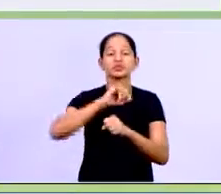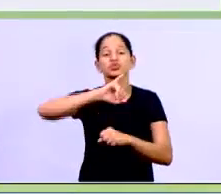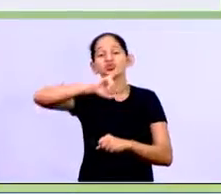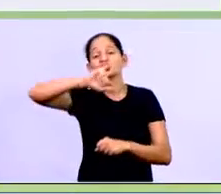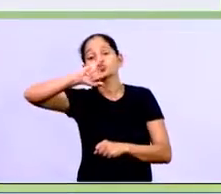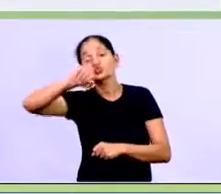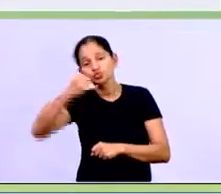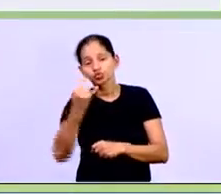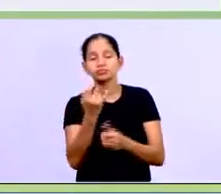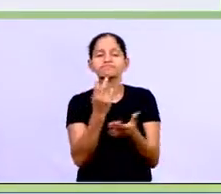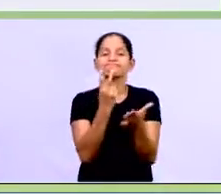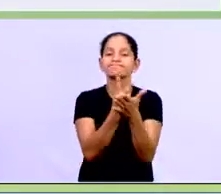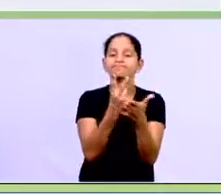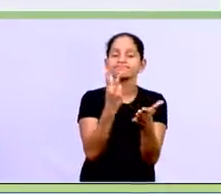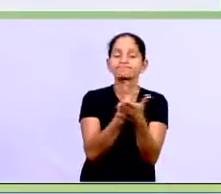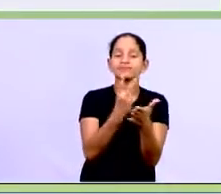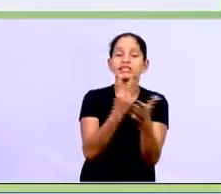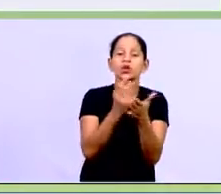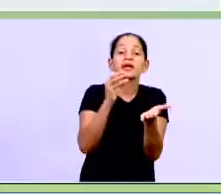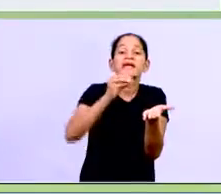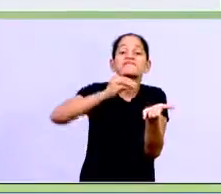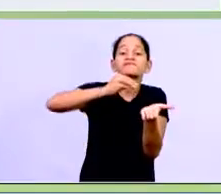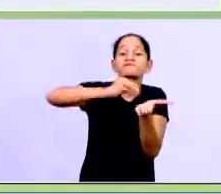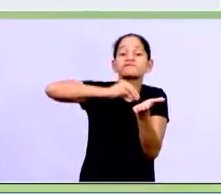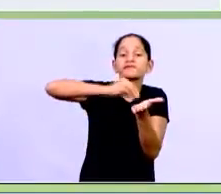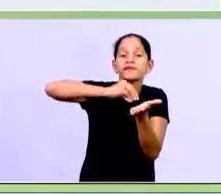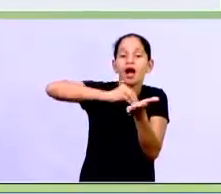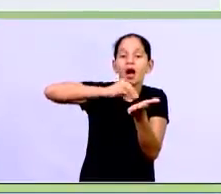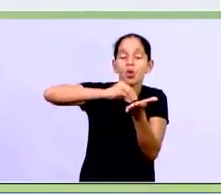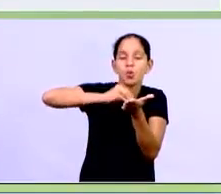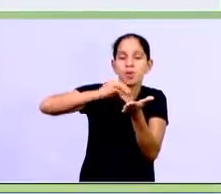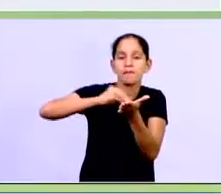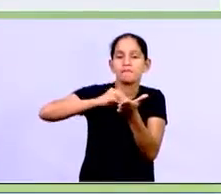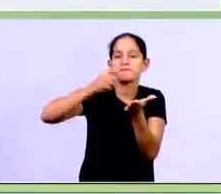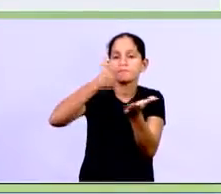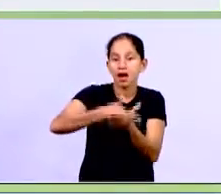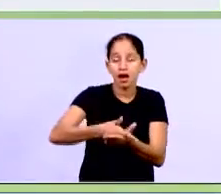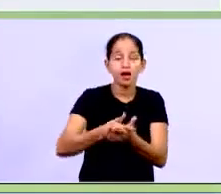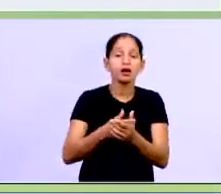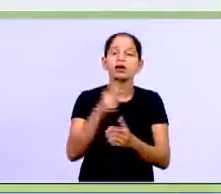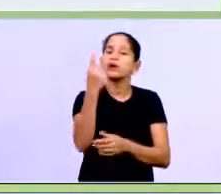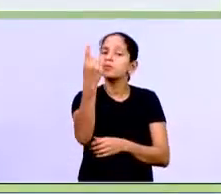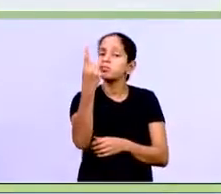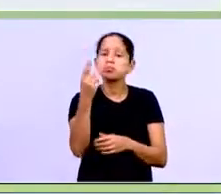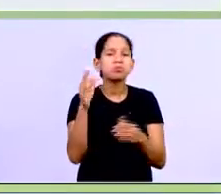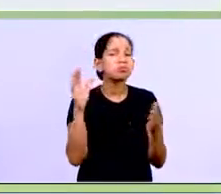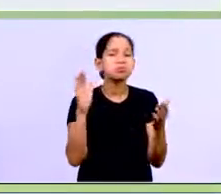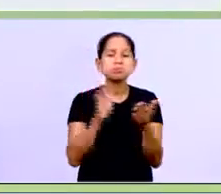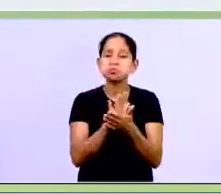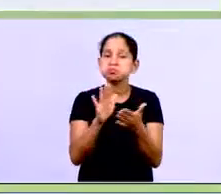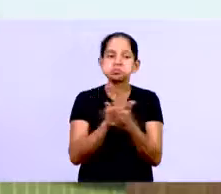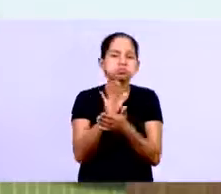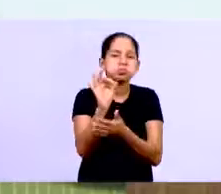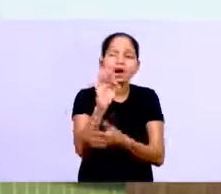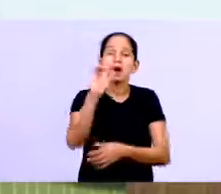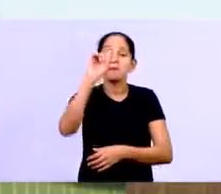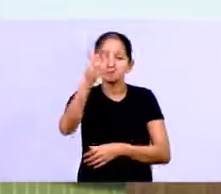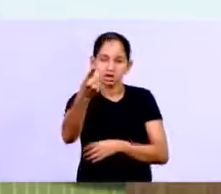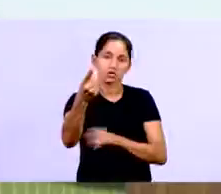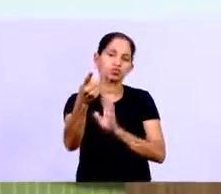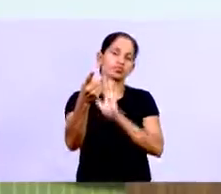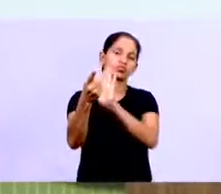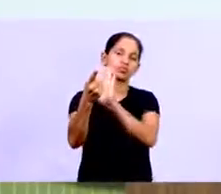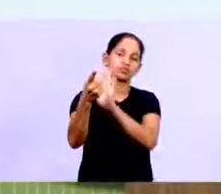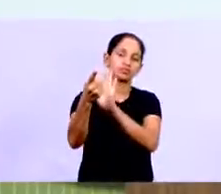juro é calculado sempre em cima do que eu devo, ok? No primeiro mês, eu não paguei nada da dívida, ainda continuo devendo os